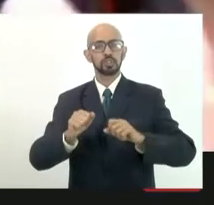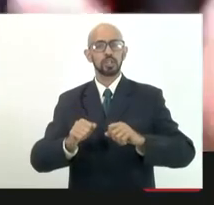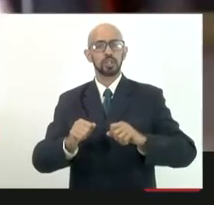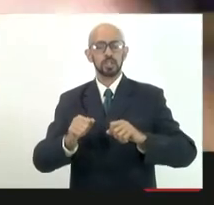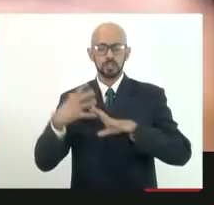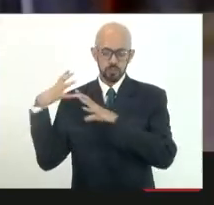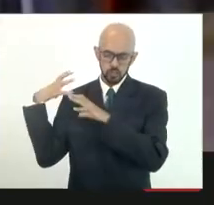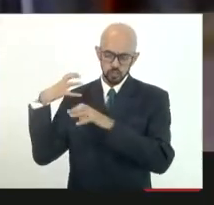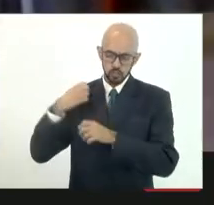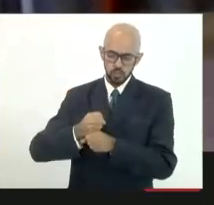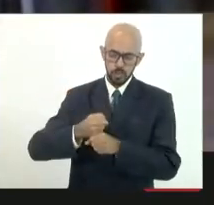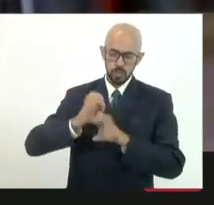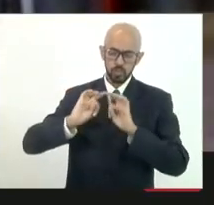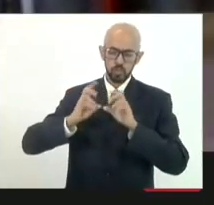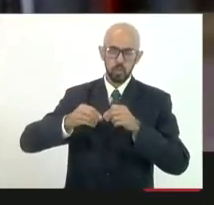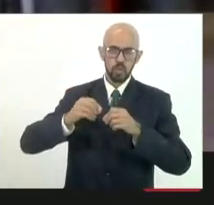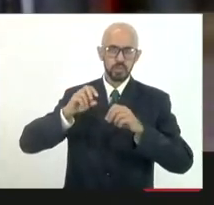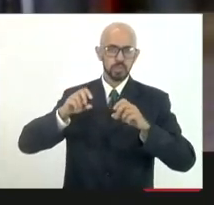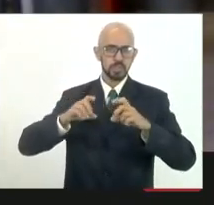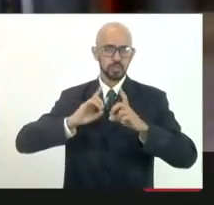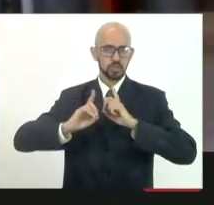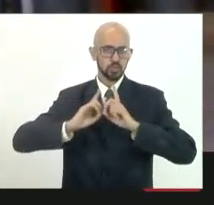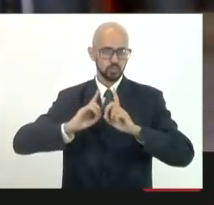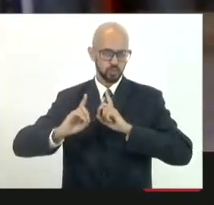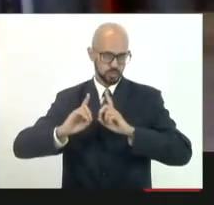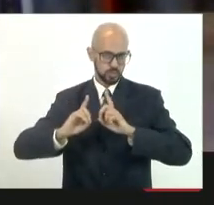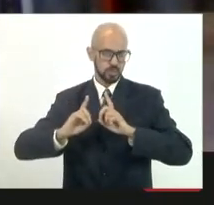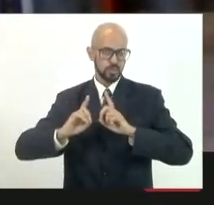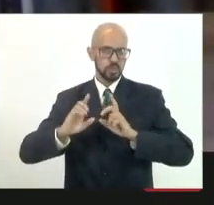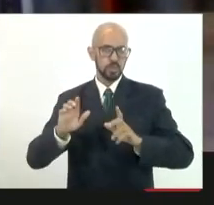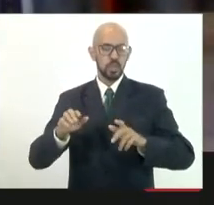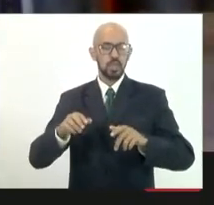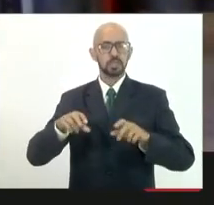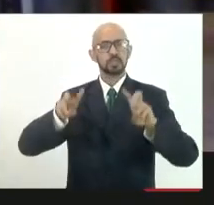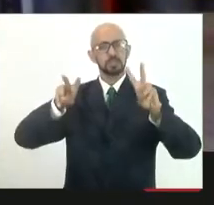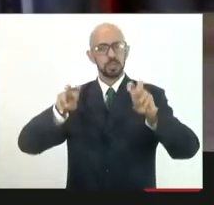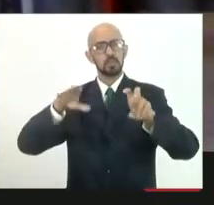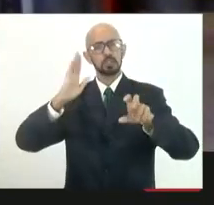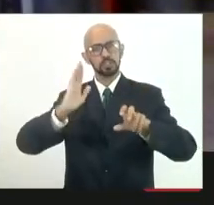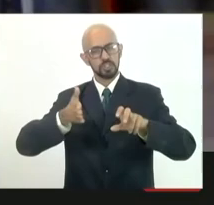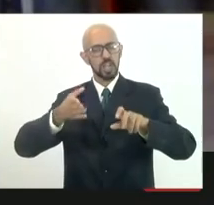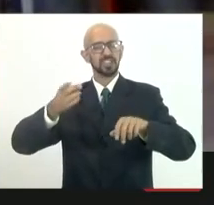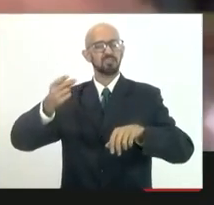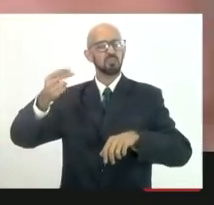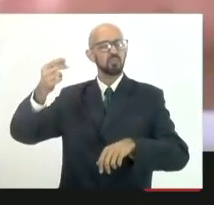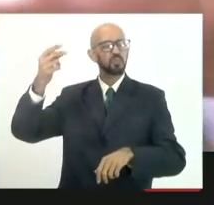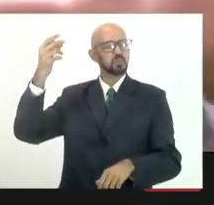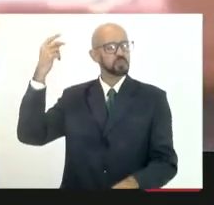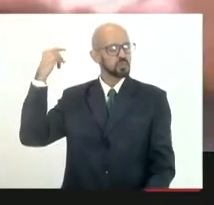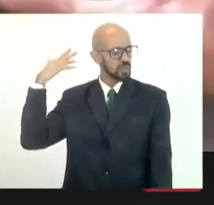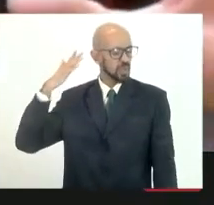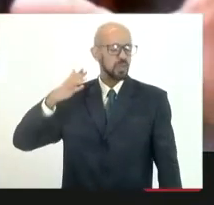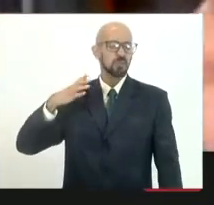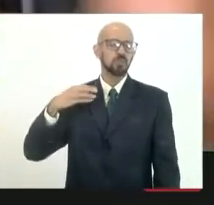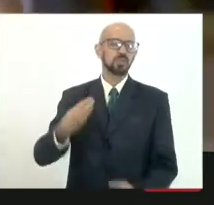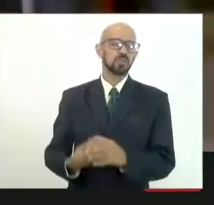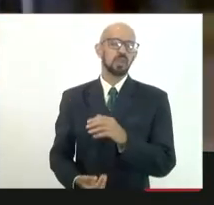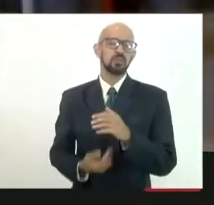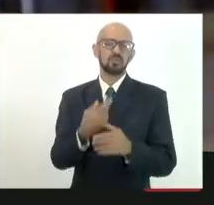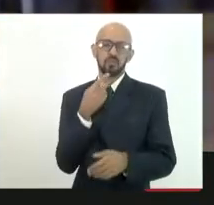esses debates, porque certamente, como o deputado Átila falou, esses temas já são discutidos há muito tempo, e é importante